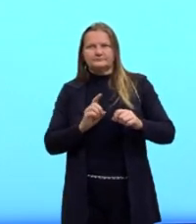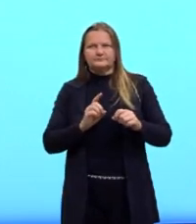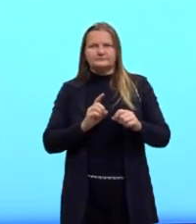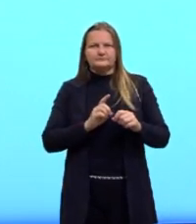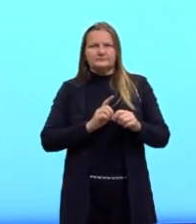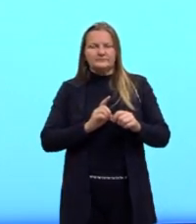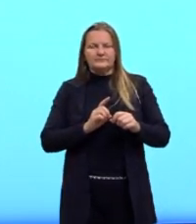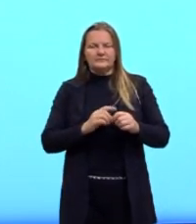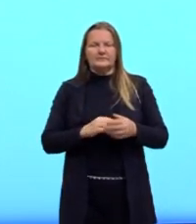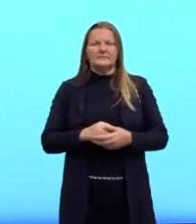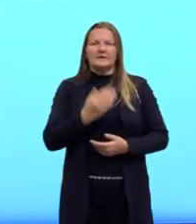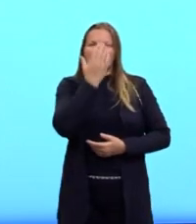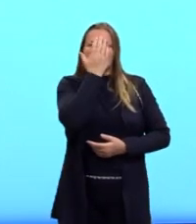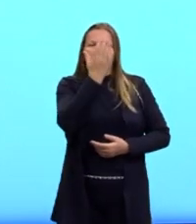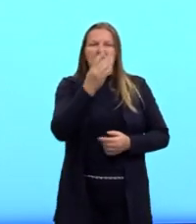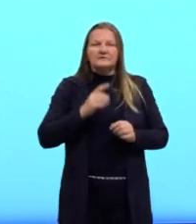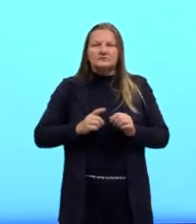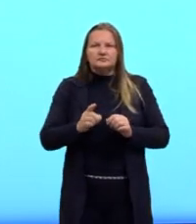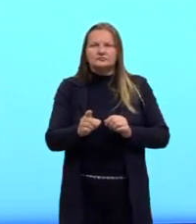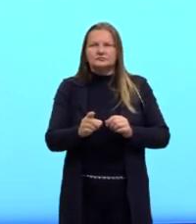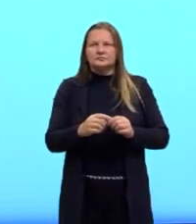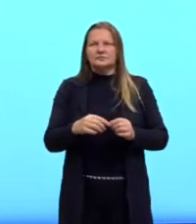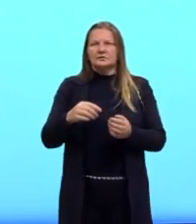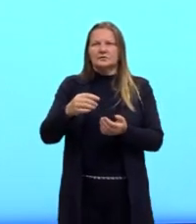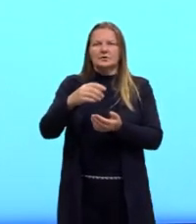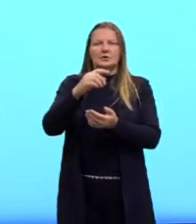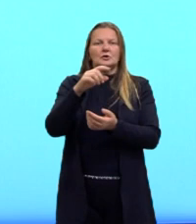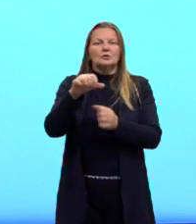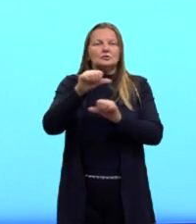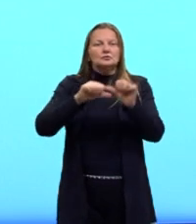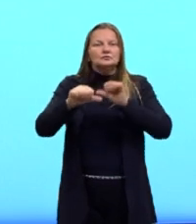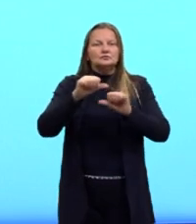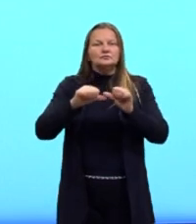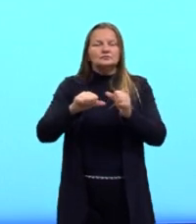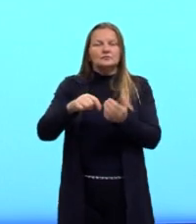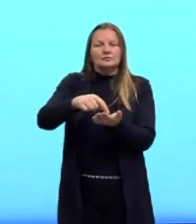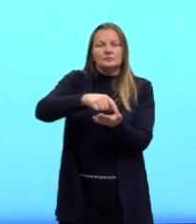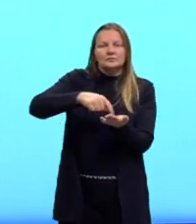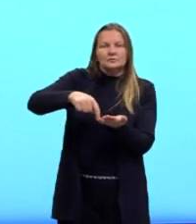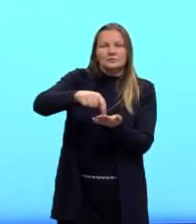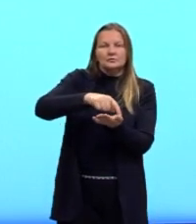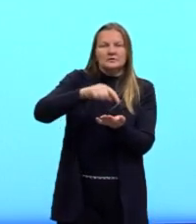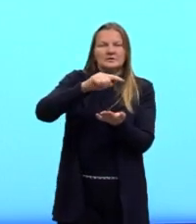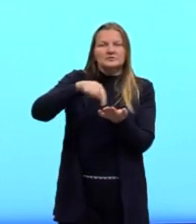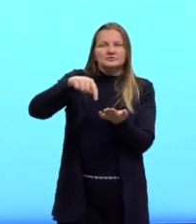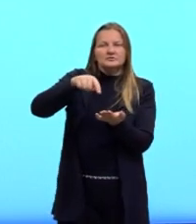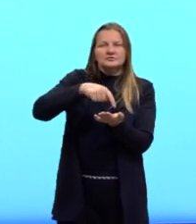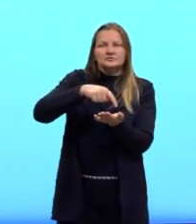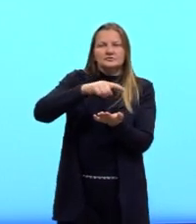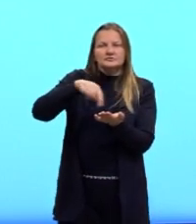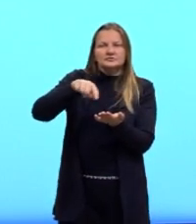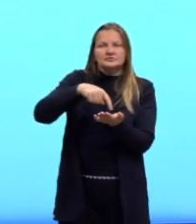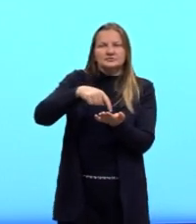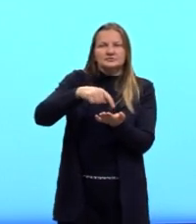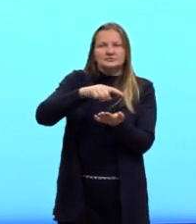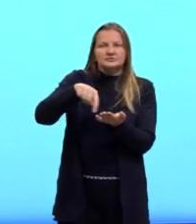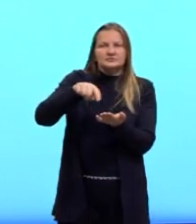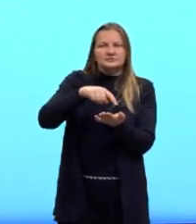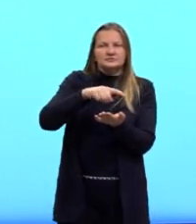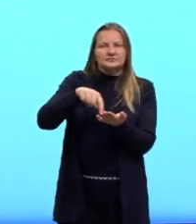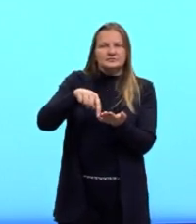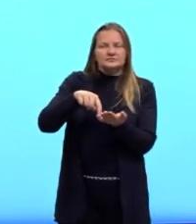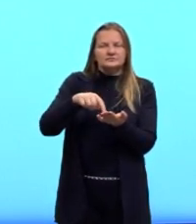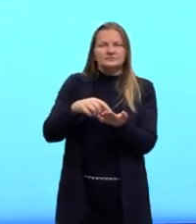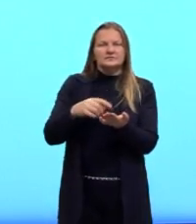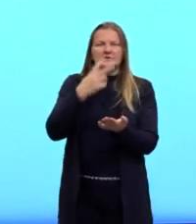certo? Esse outro desenho aqui, a gente tem de novo o círculo, mas agora a gente tem um X. É como se